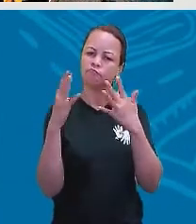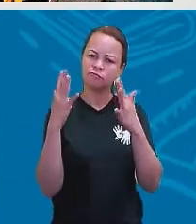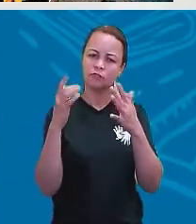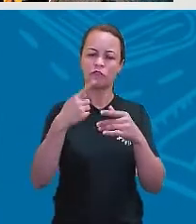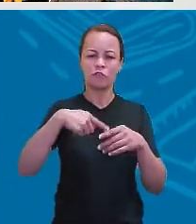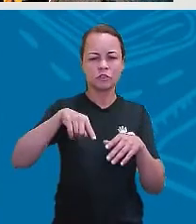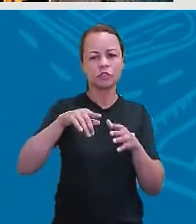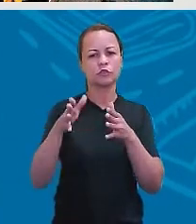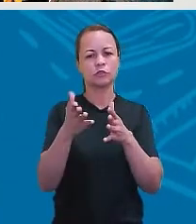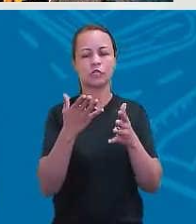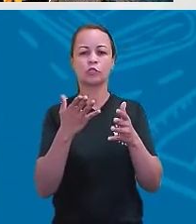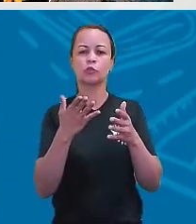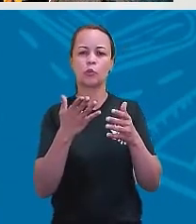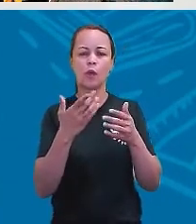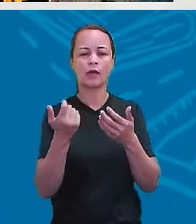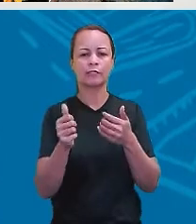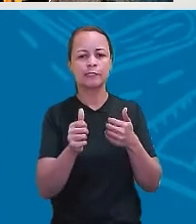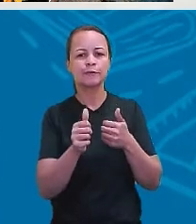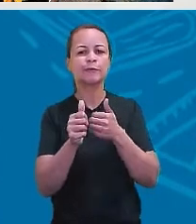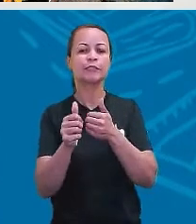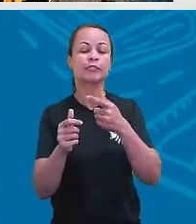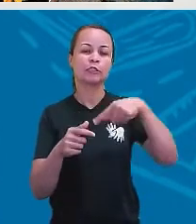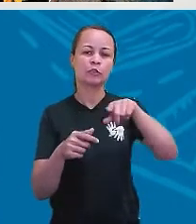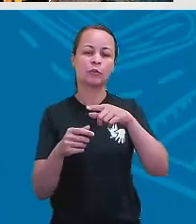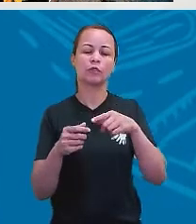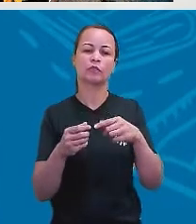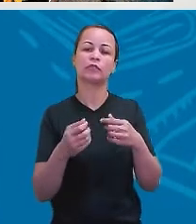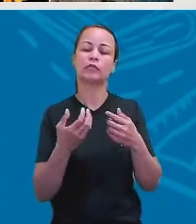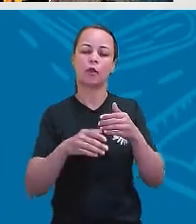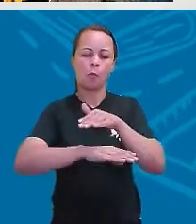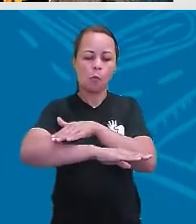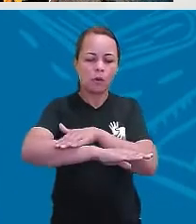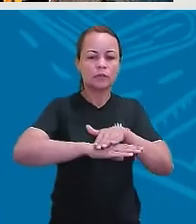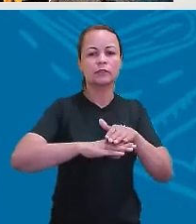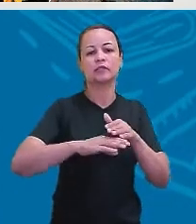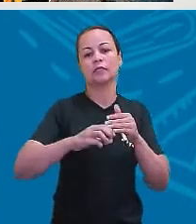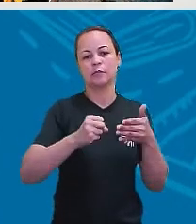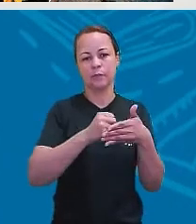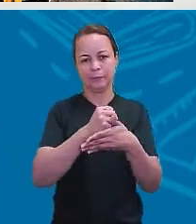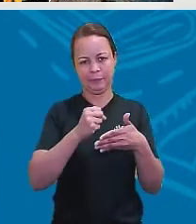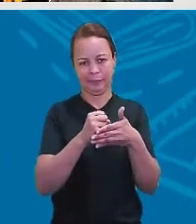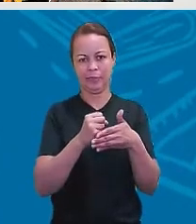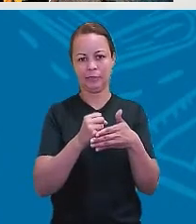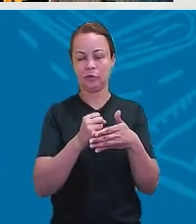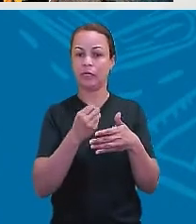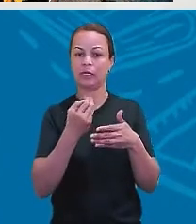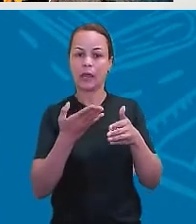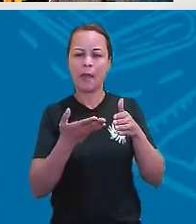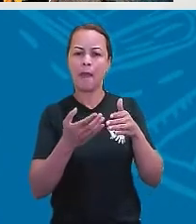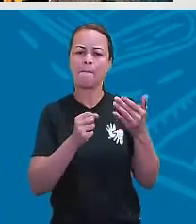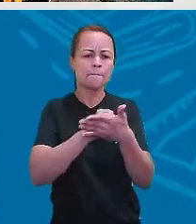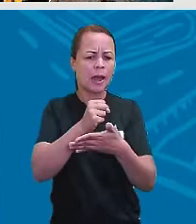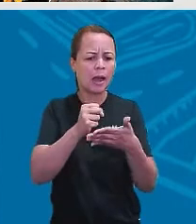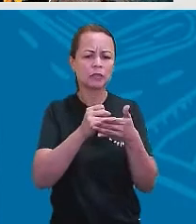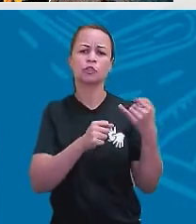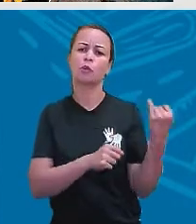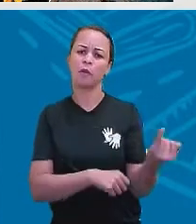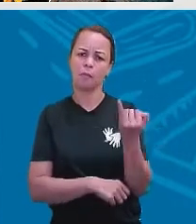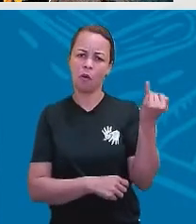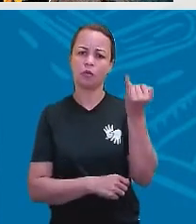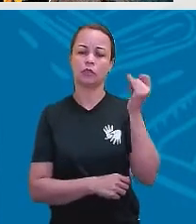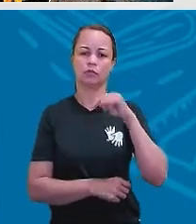ou atendida por um dos itens que compõem o nosso saneamento básico. aquilo que é básico, que é fundamental